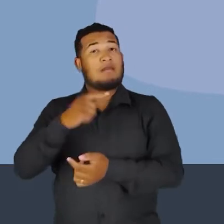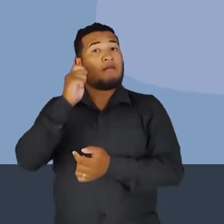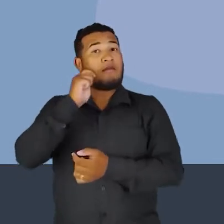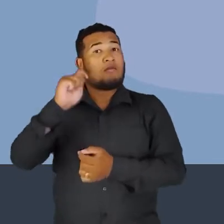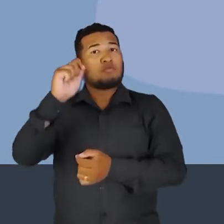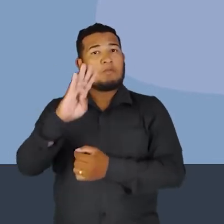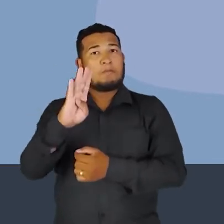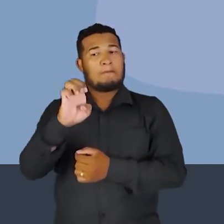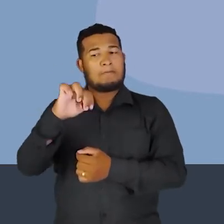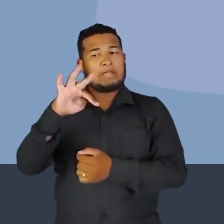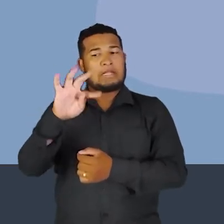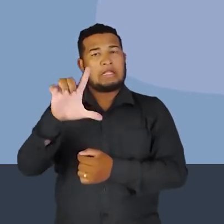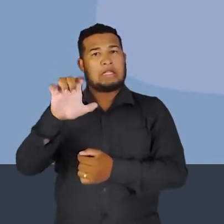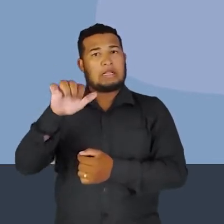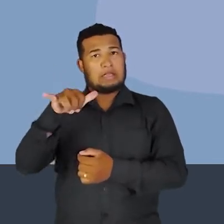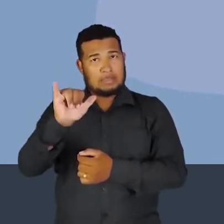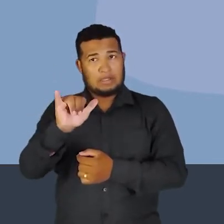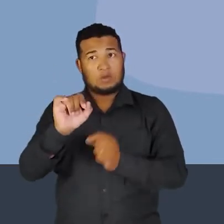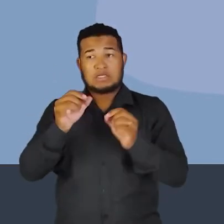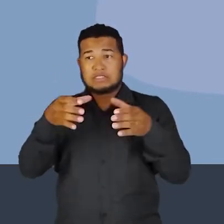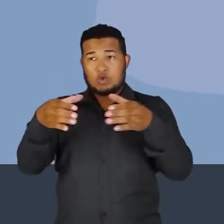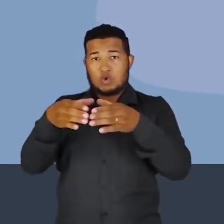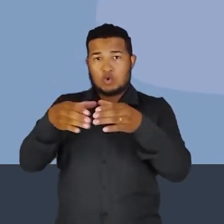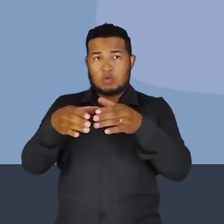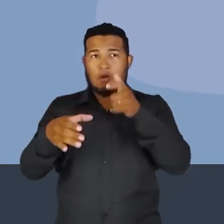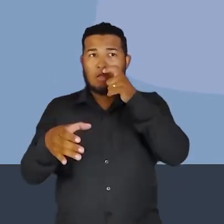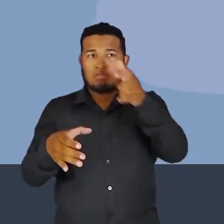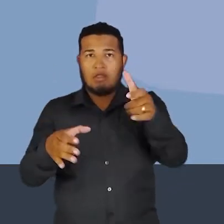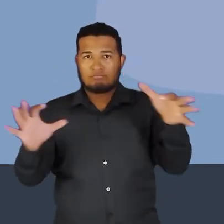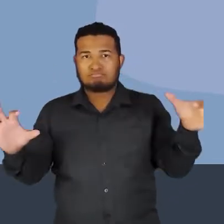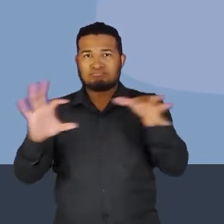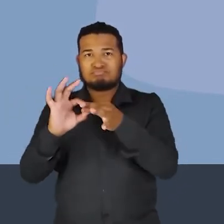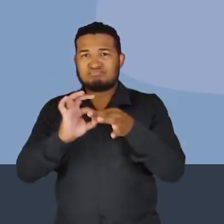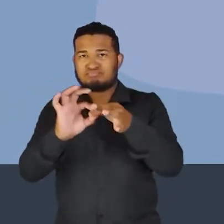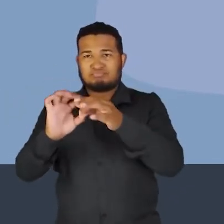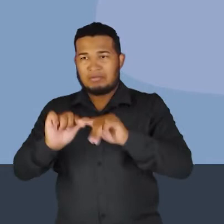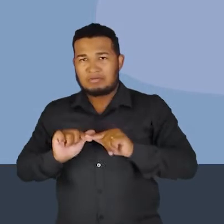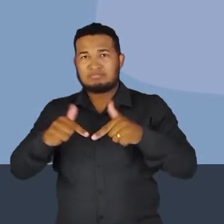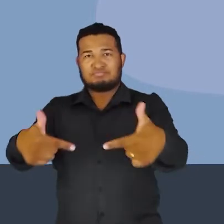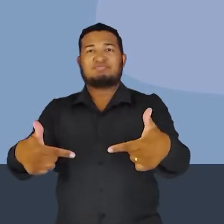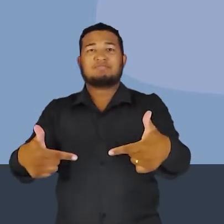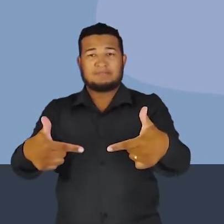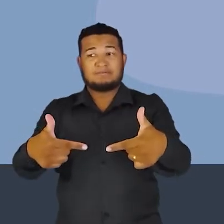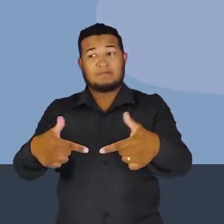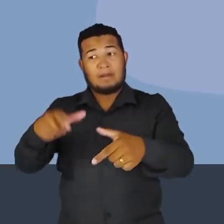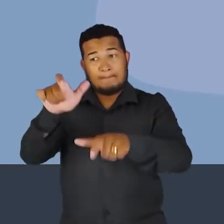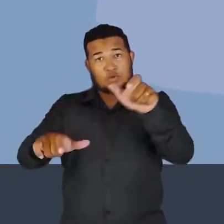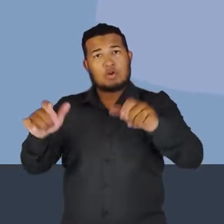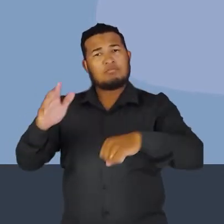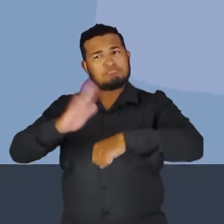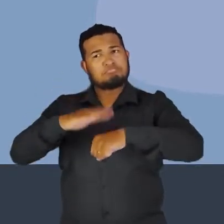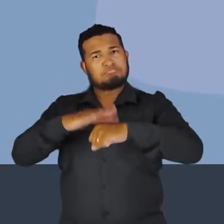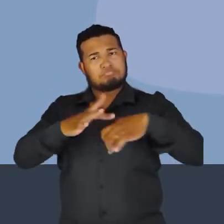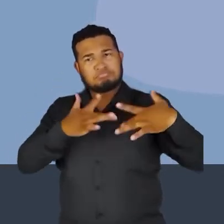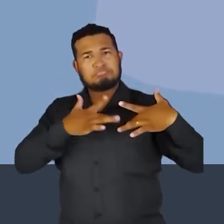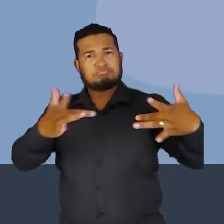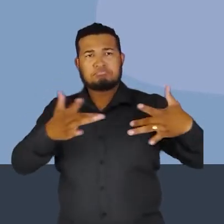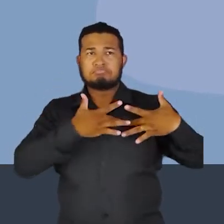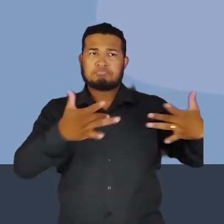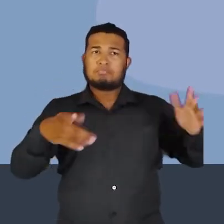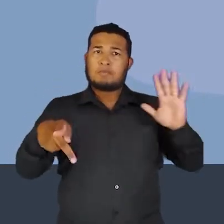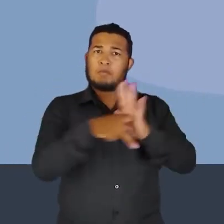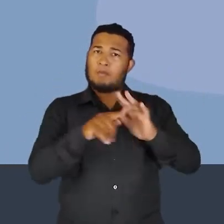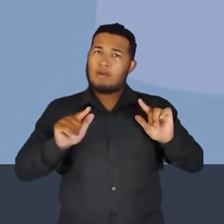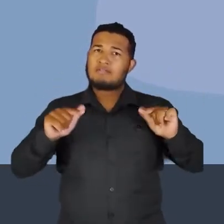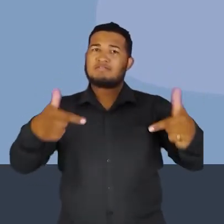e interesse são inseparáveis nas ações coletivas. Os membros do grupo são solidários na ação e para a ação